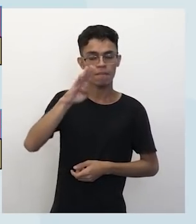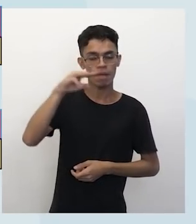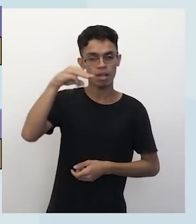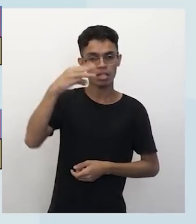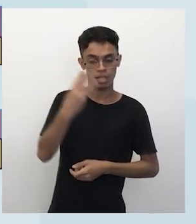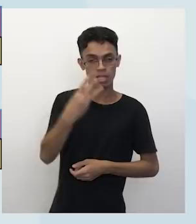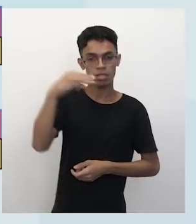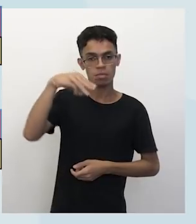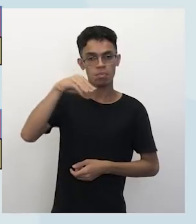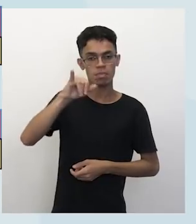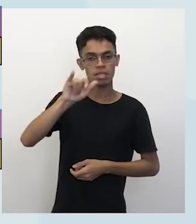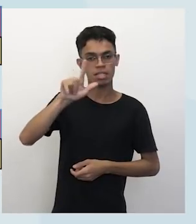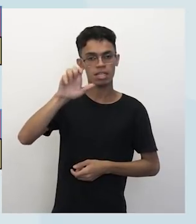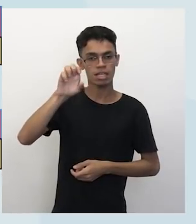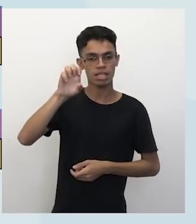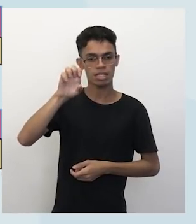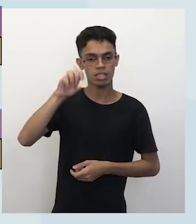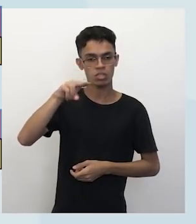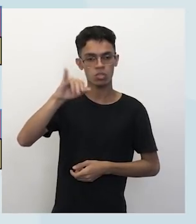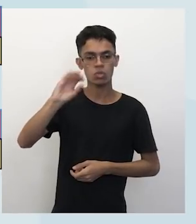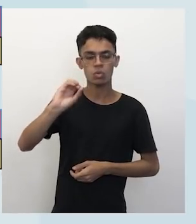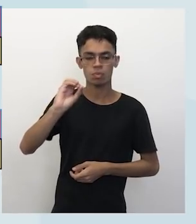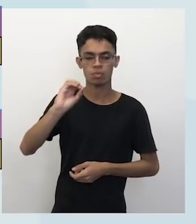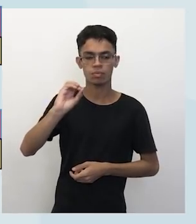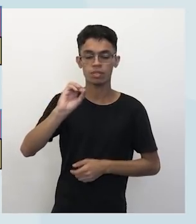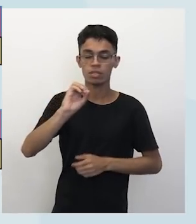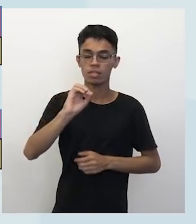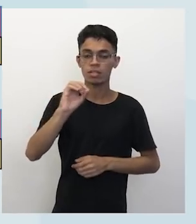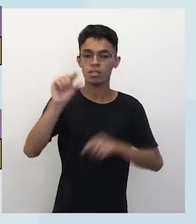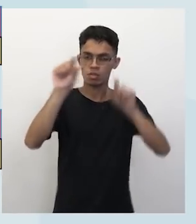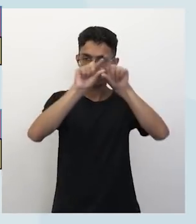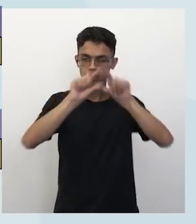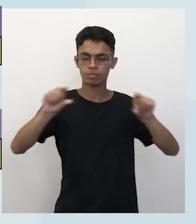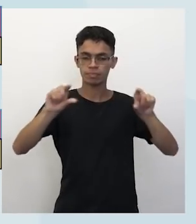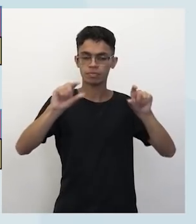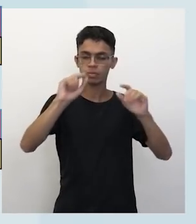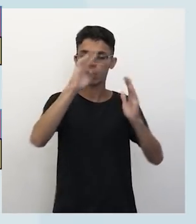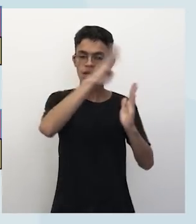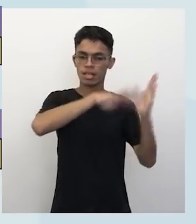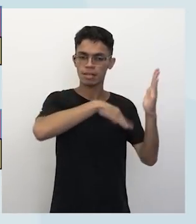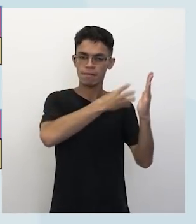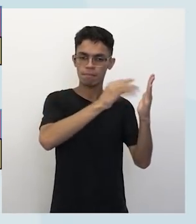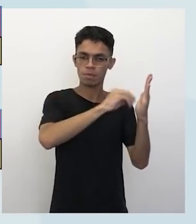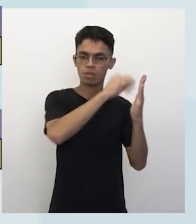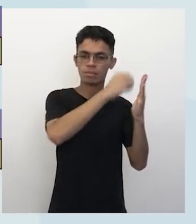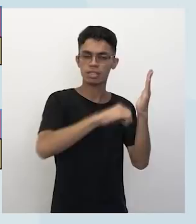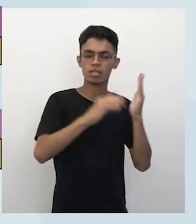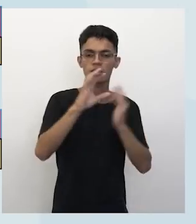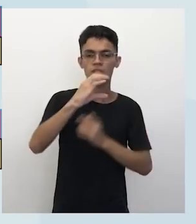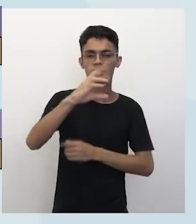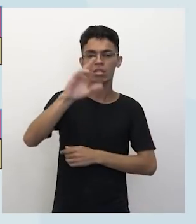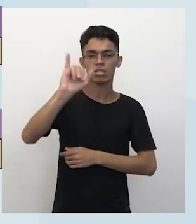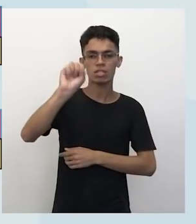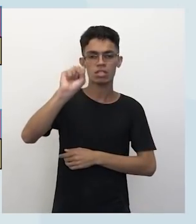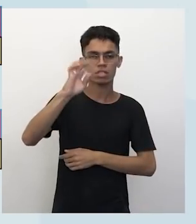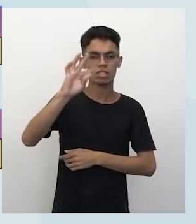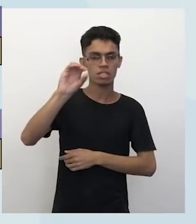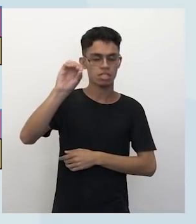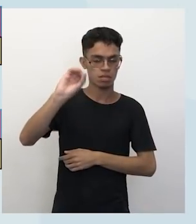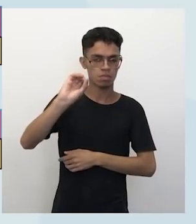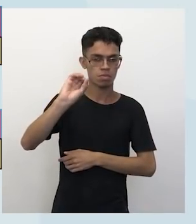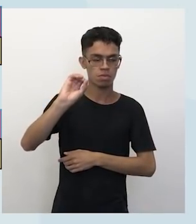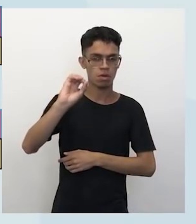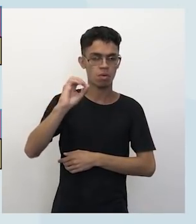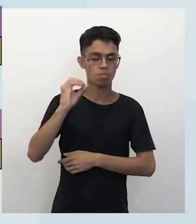Aí abaixo nós temos o calendário cristão. O calendário cristão é o nosso. Nós chamamos ele de